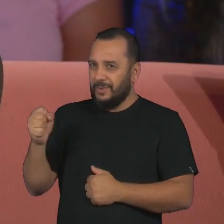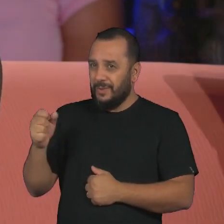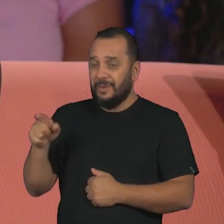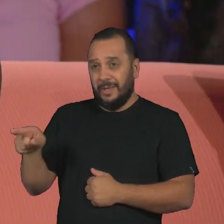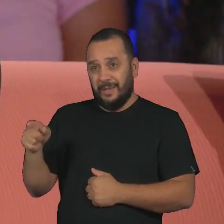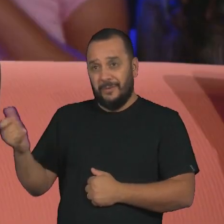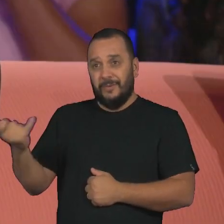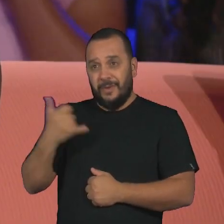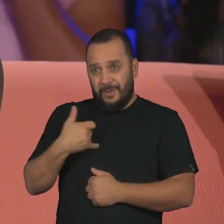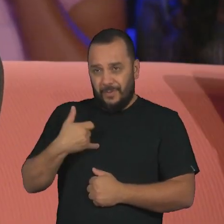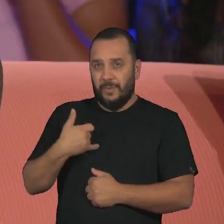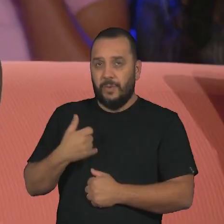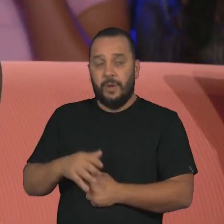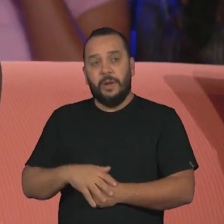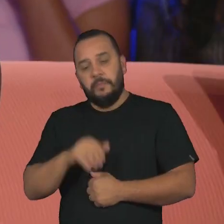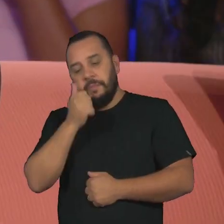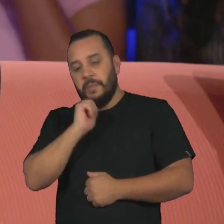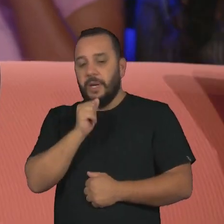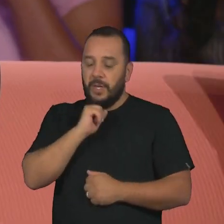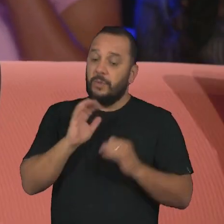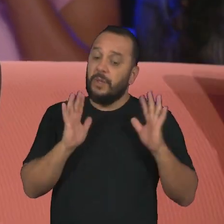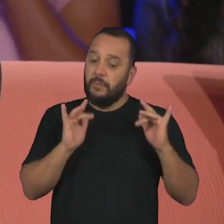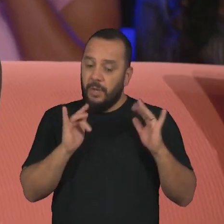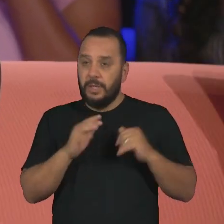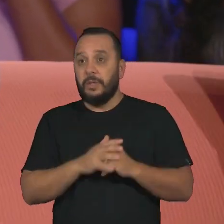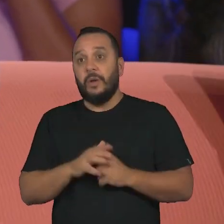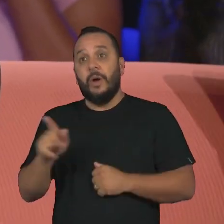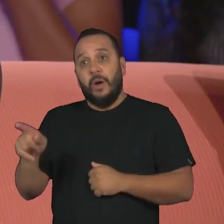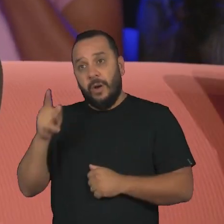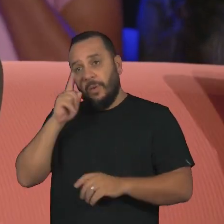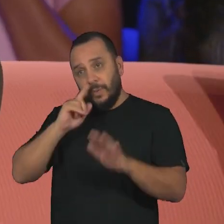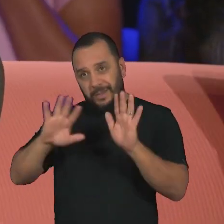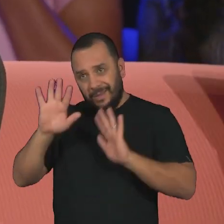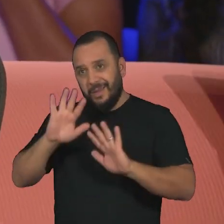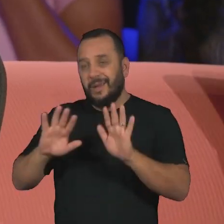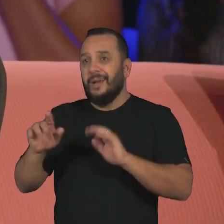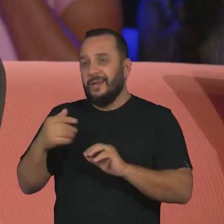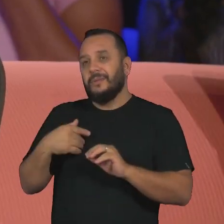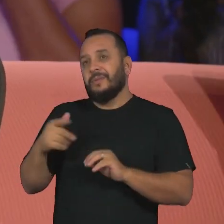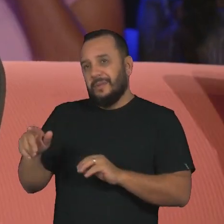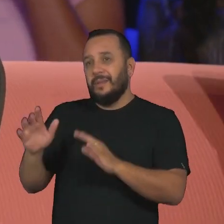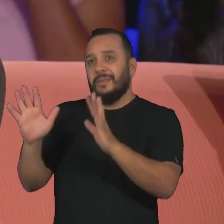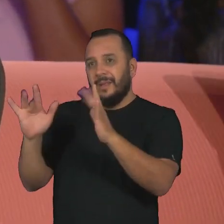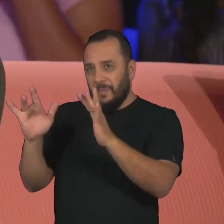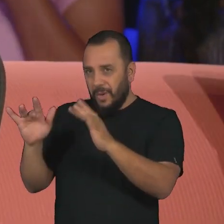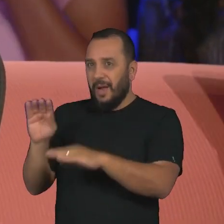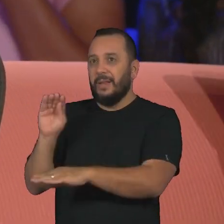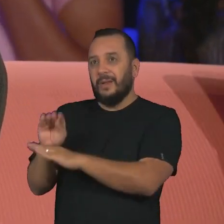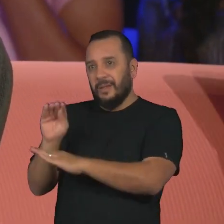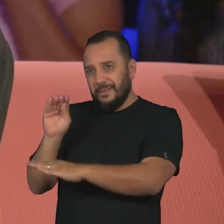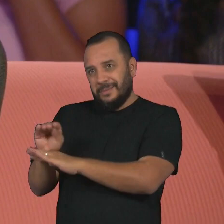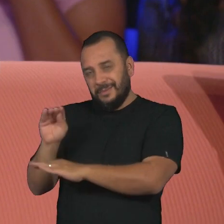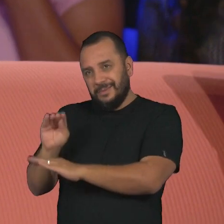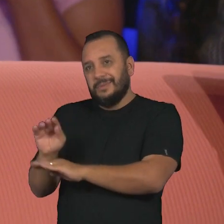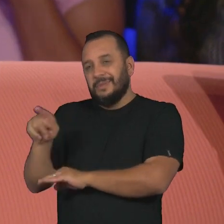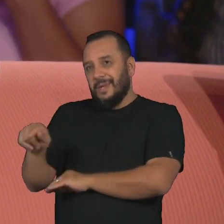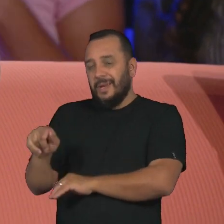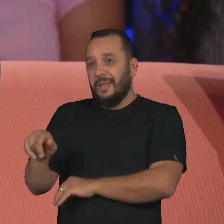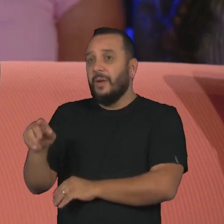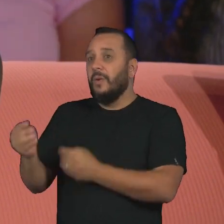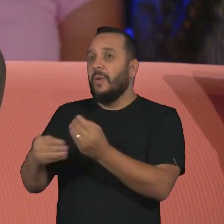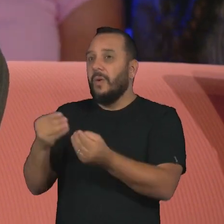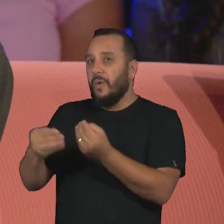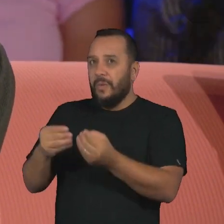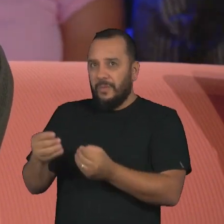me falou, mãe, eu estou namorando e tal, eu falei, olha, você tem que se preocupar com a sua namorada em primeiro lugar. Como é que nós, mulheres,